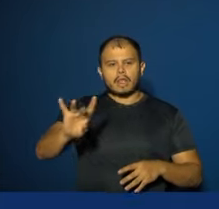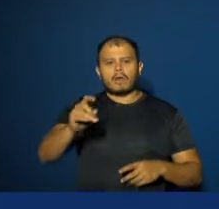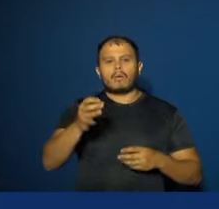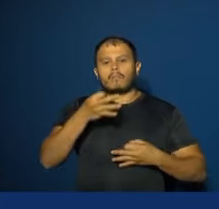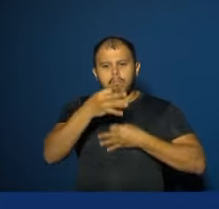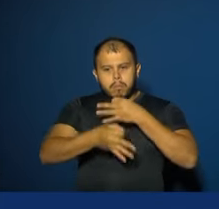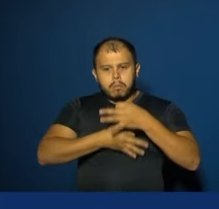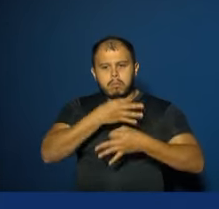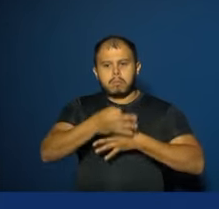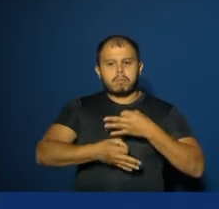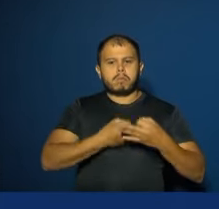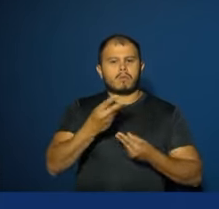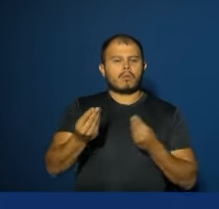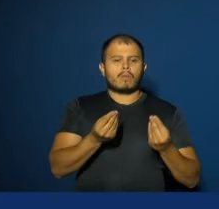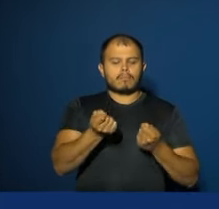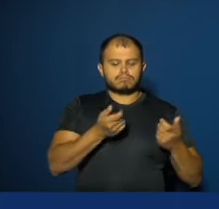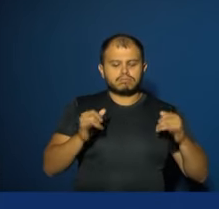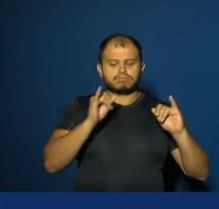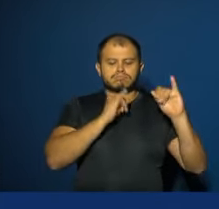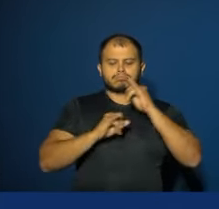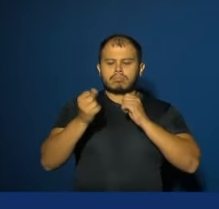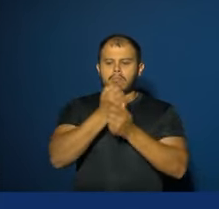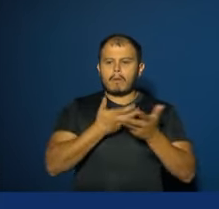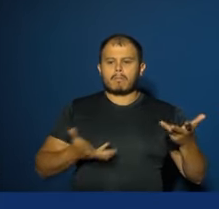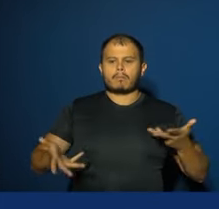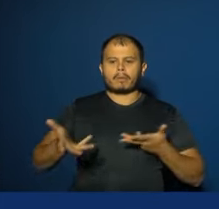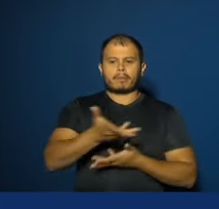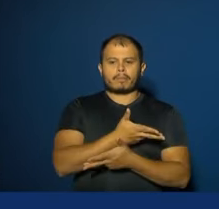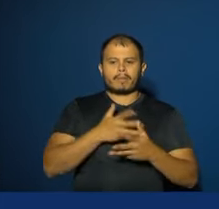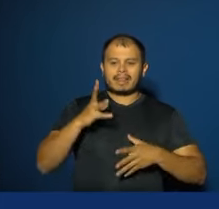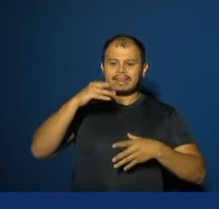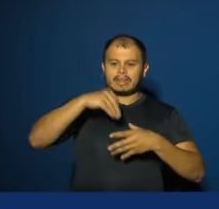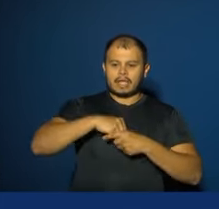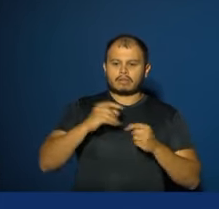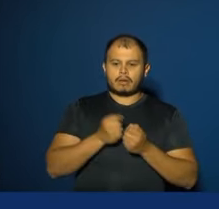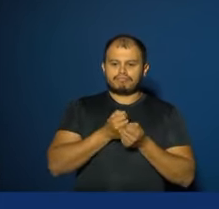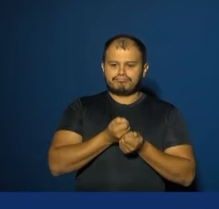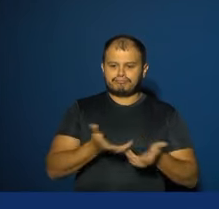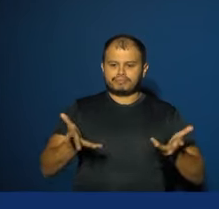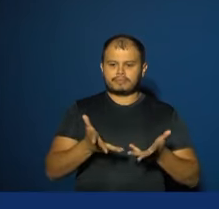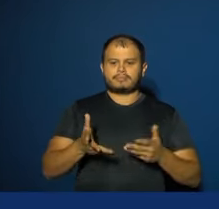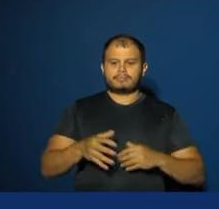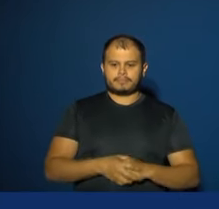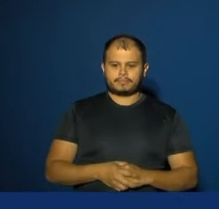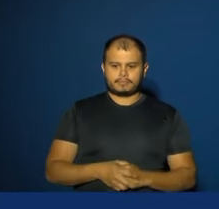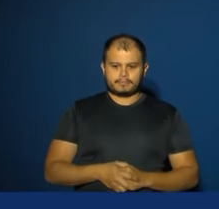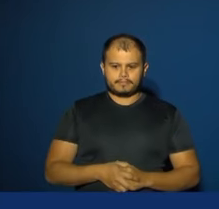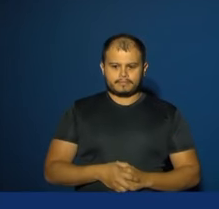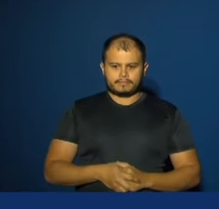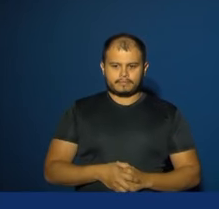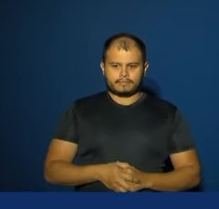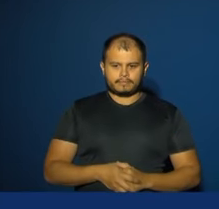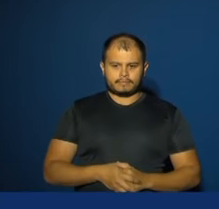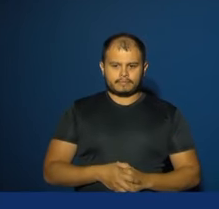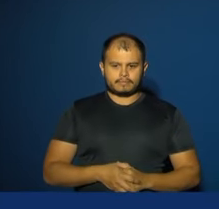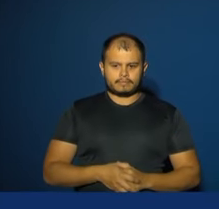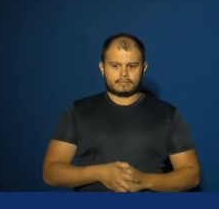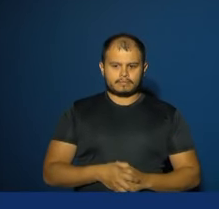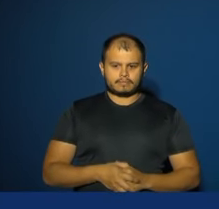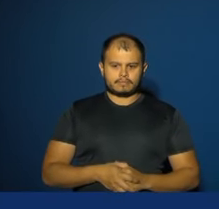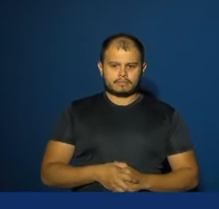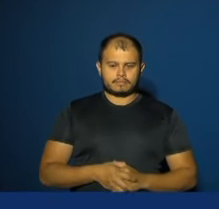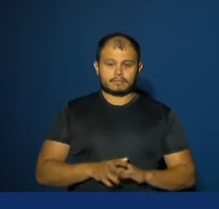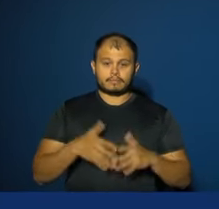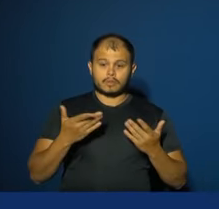eles abordam o tema da transição energética no contexto da liberalização elétrica do setor. Então,